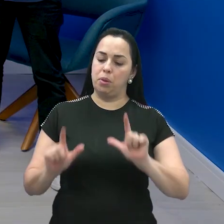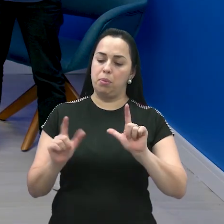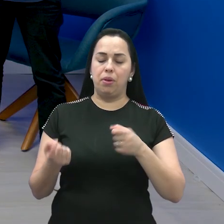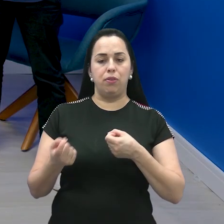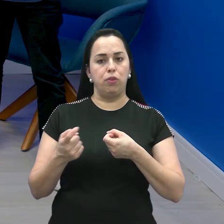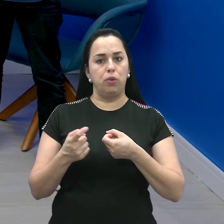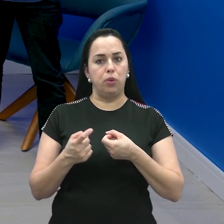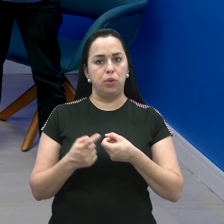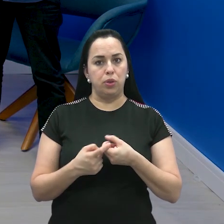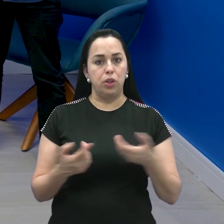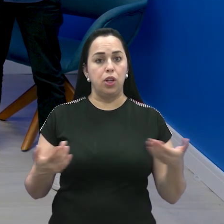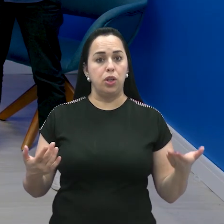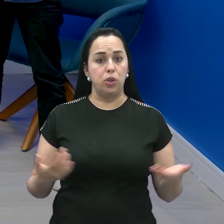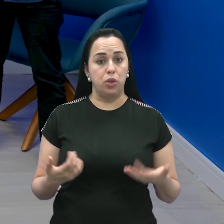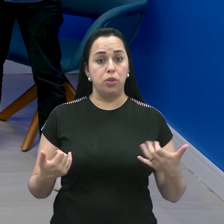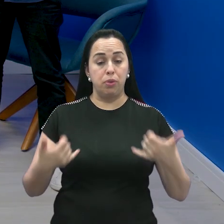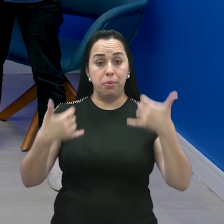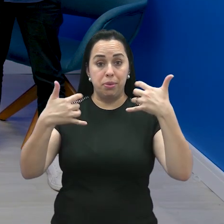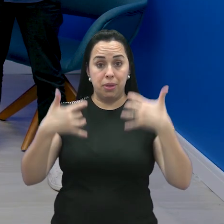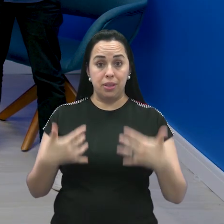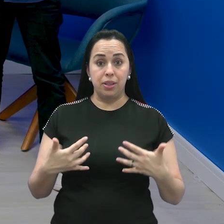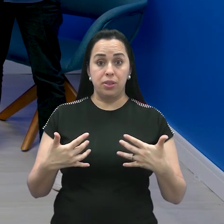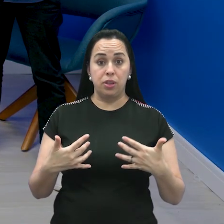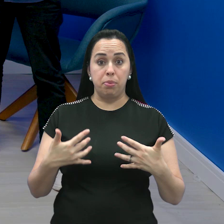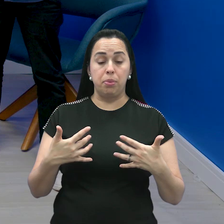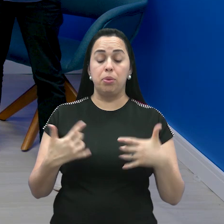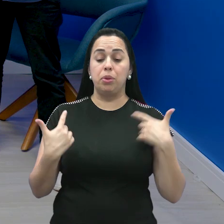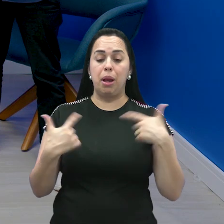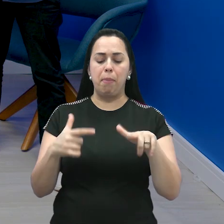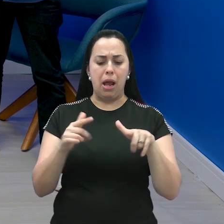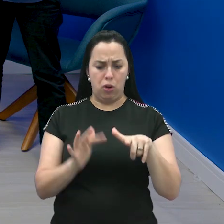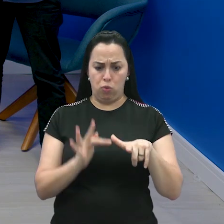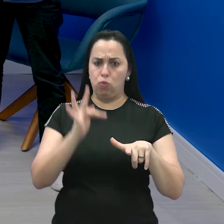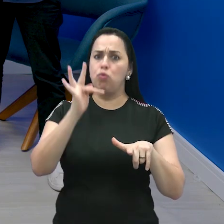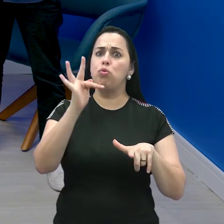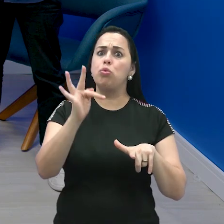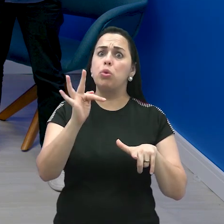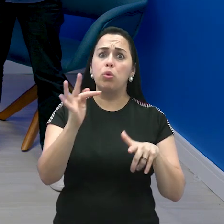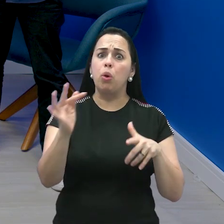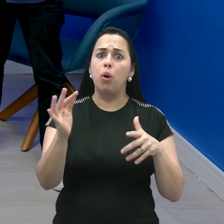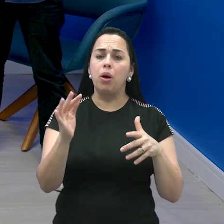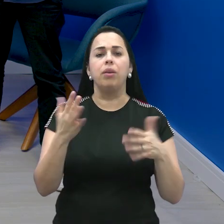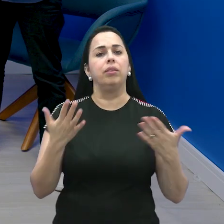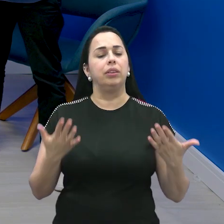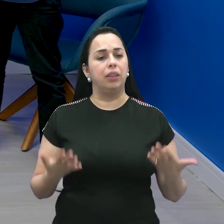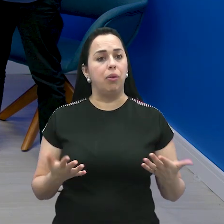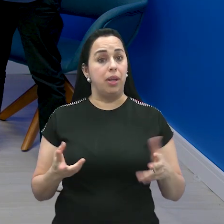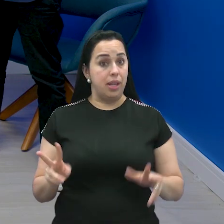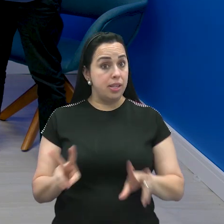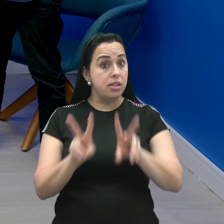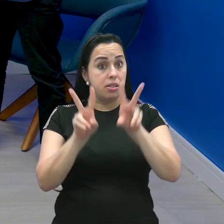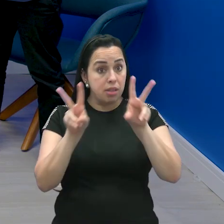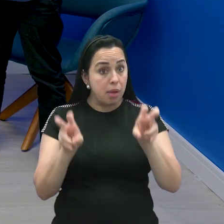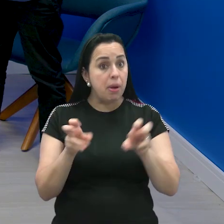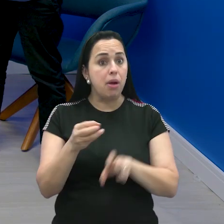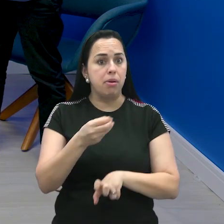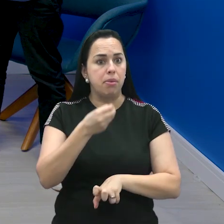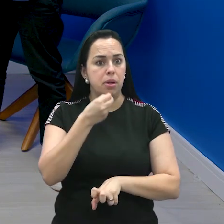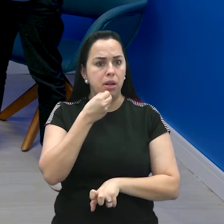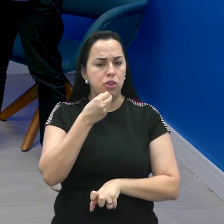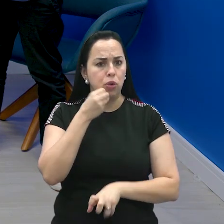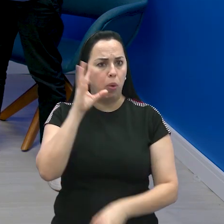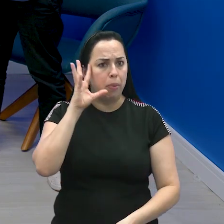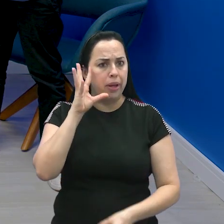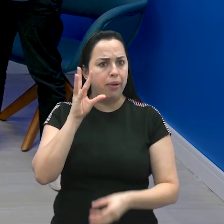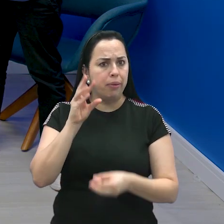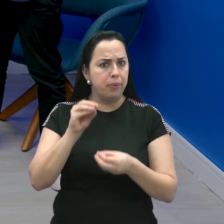Estamos de volta com Sobre Política e hoje a gente fala sobre o futuro do trabalho no Brasil. Matheus, esse assunto é uma oportunidade